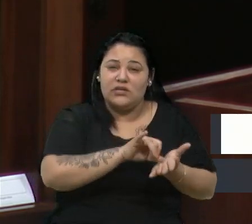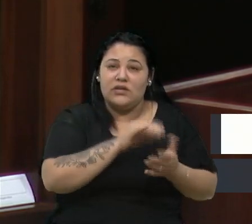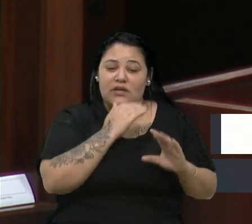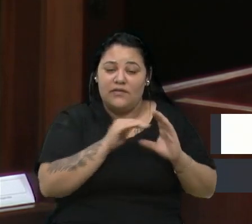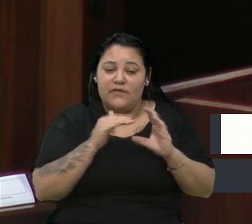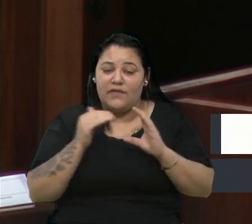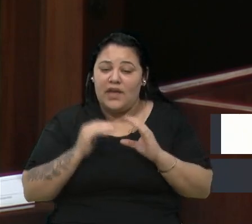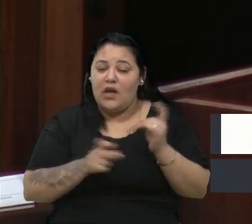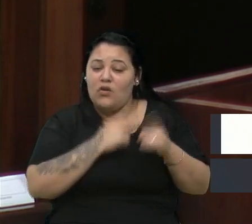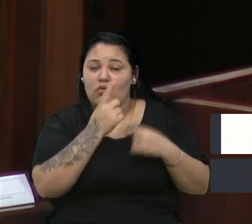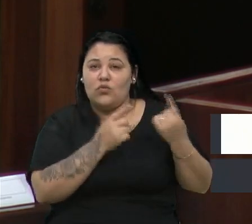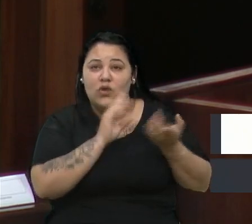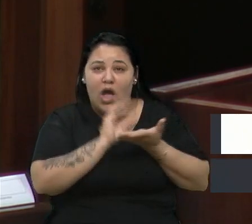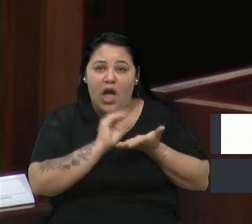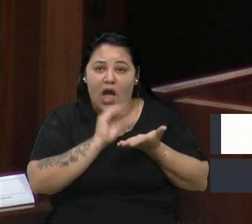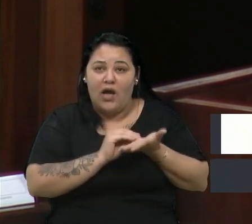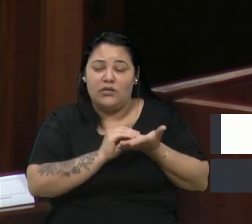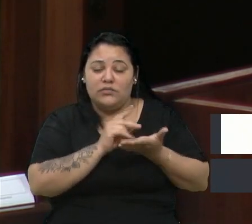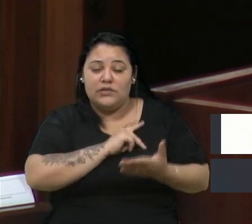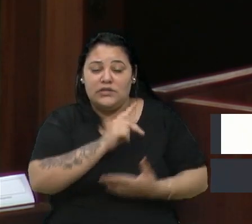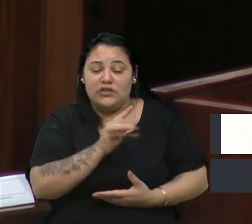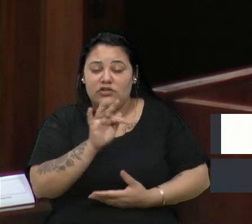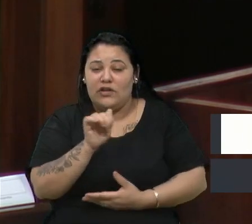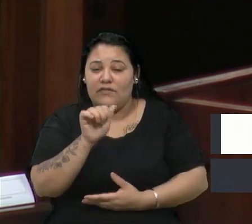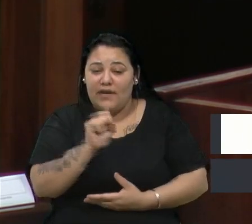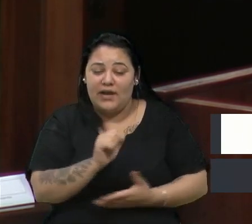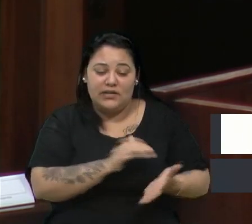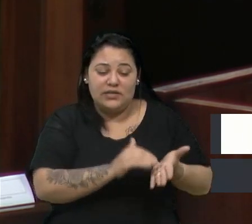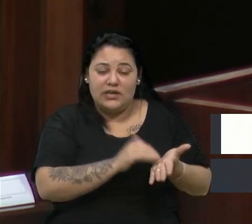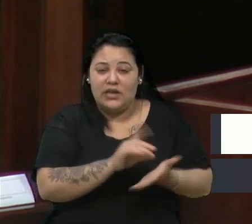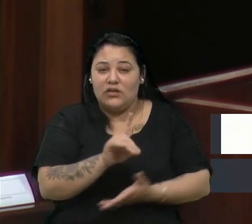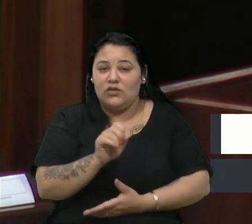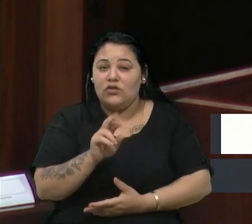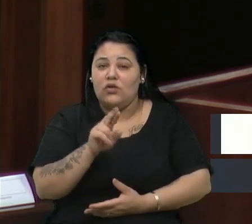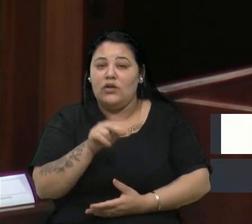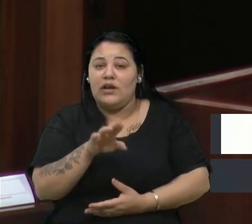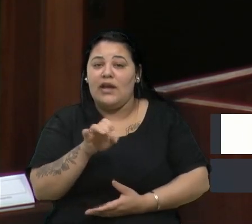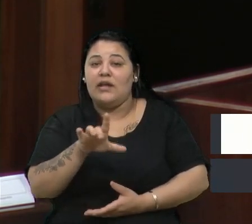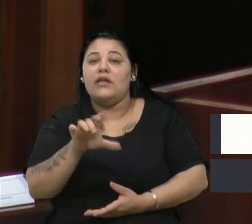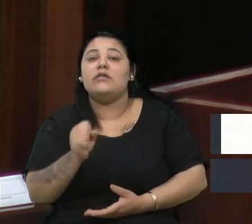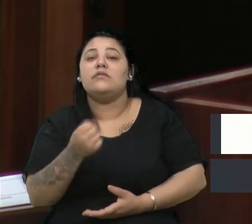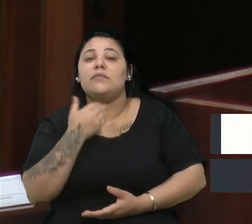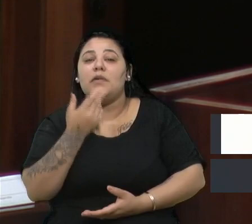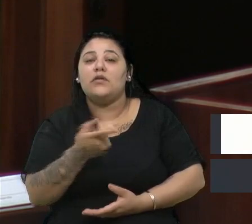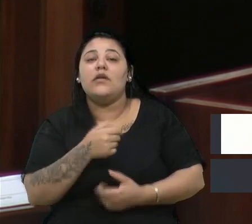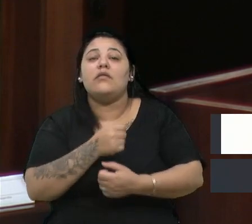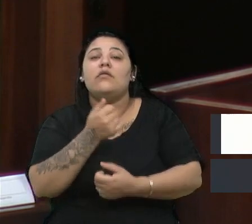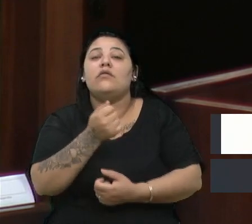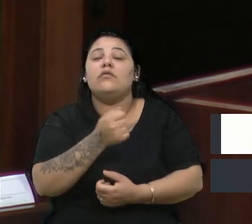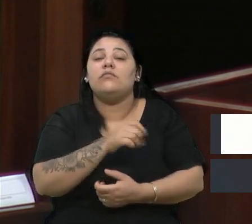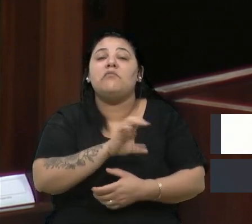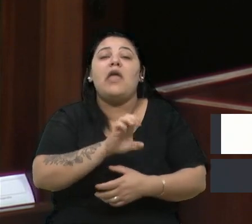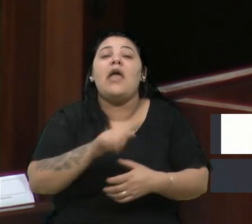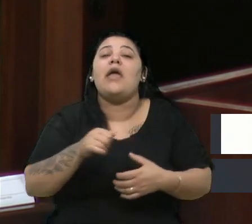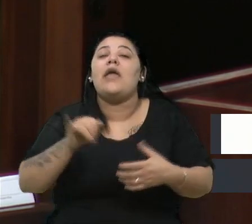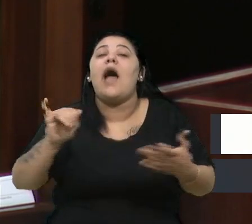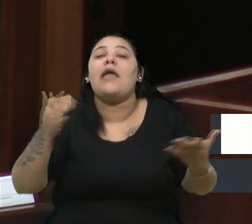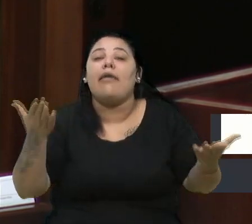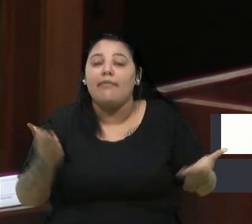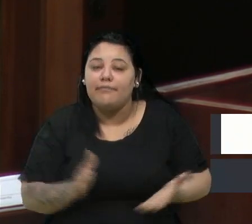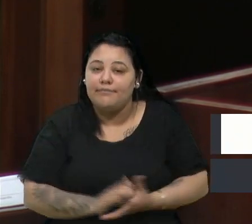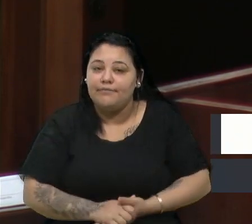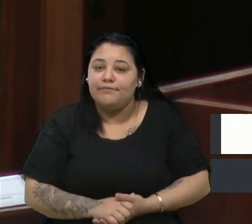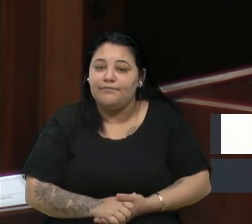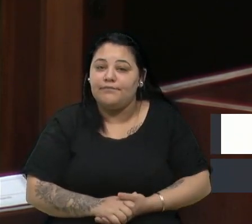secretário Dornelles e para muitas outras pessoas dizendo, vem cá, e aí? Vocês vão receber, vão me dar um retorno, vão dar